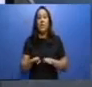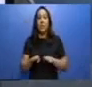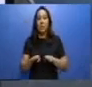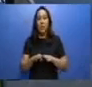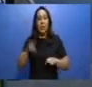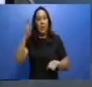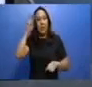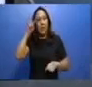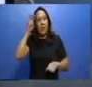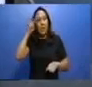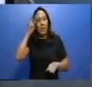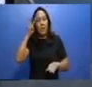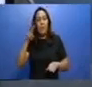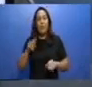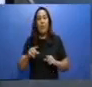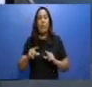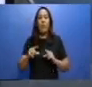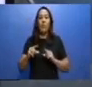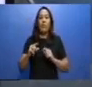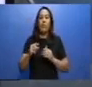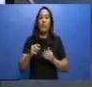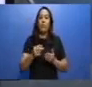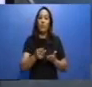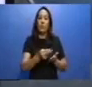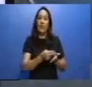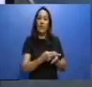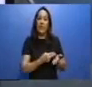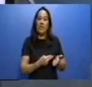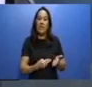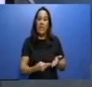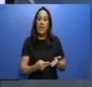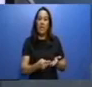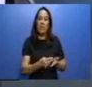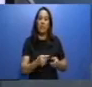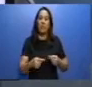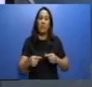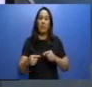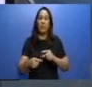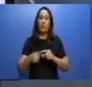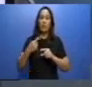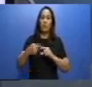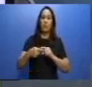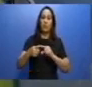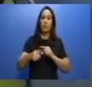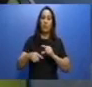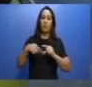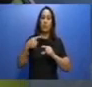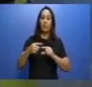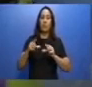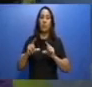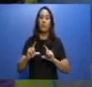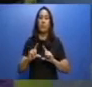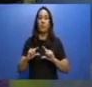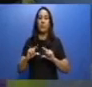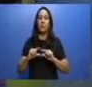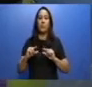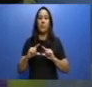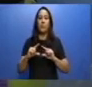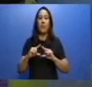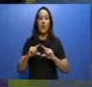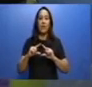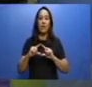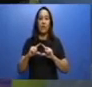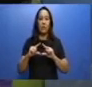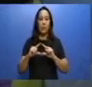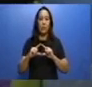geométricas nas pinturas da imagem a seguir? Olha as costas dele, pessoal. Que figura que vocês